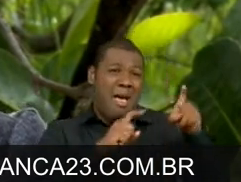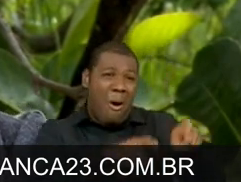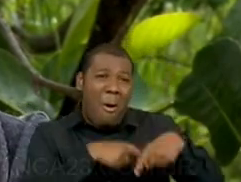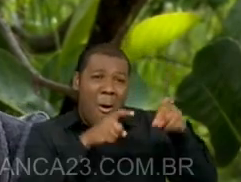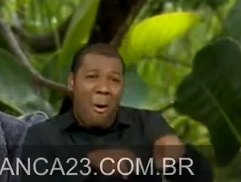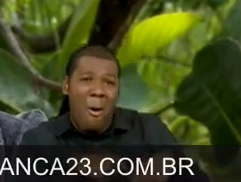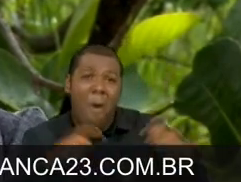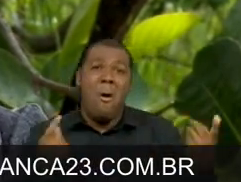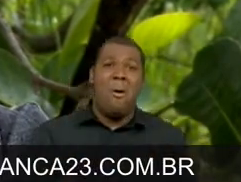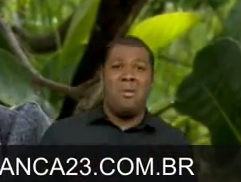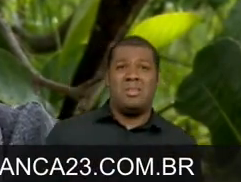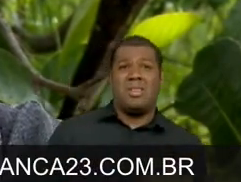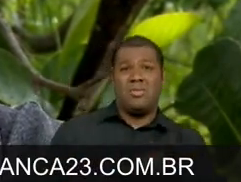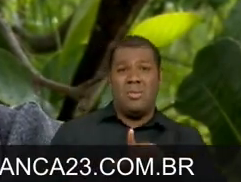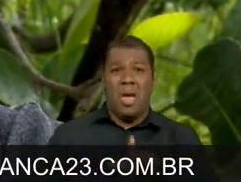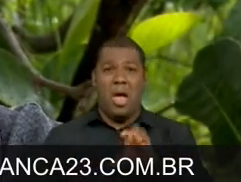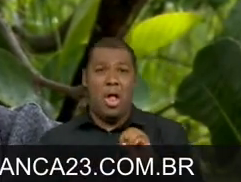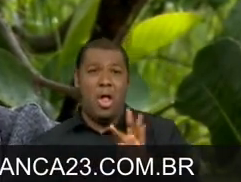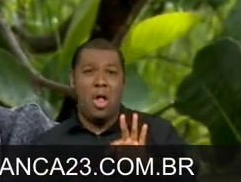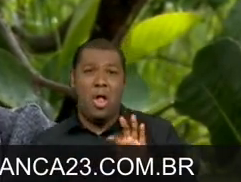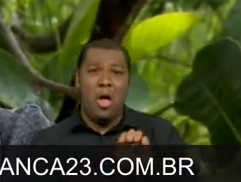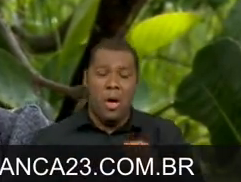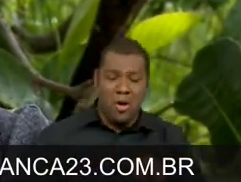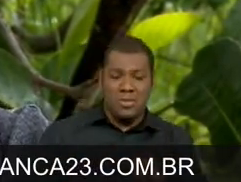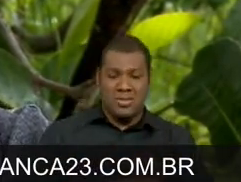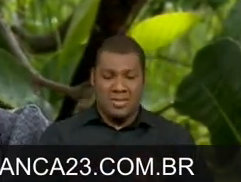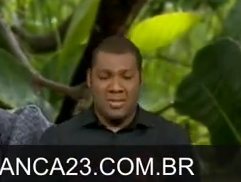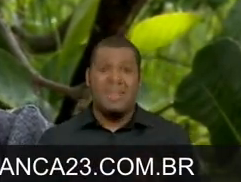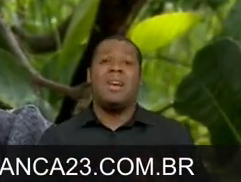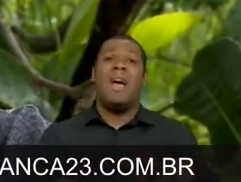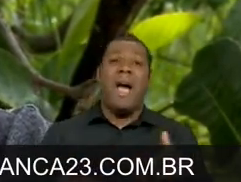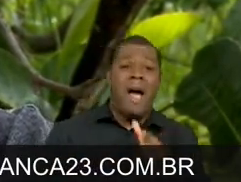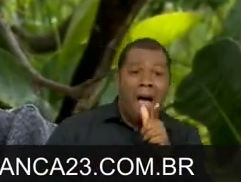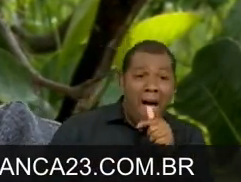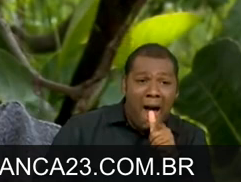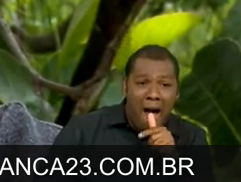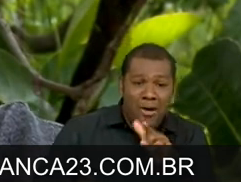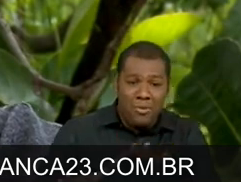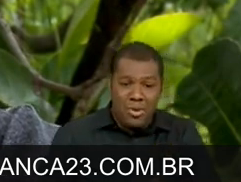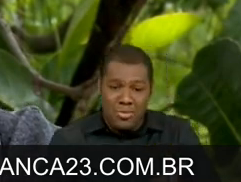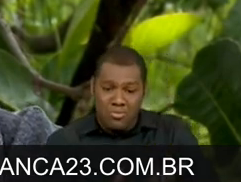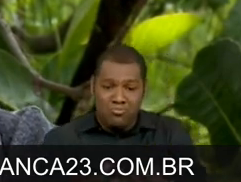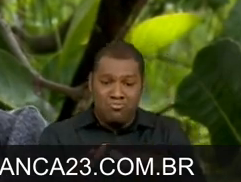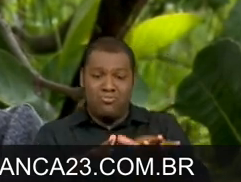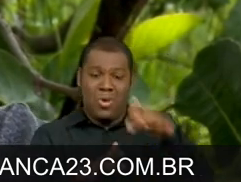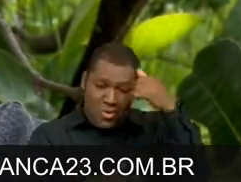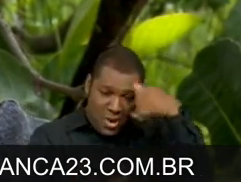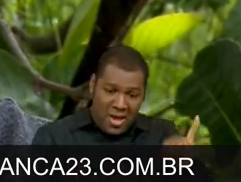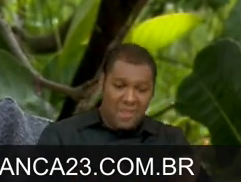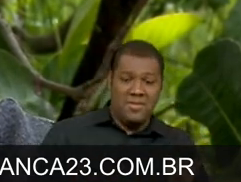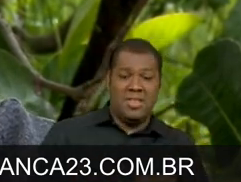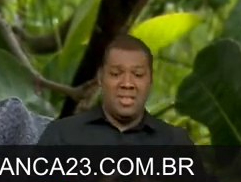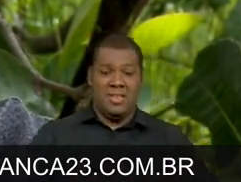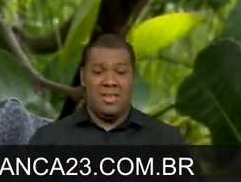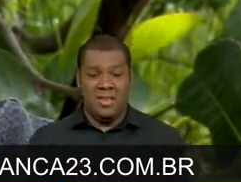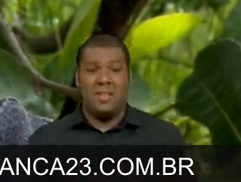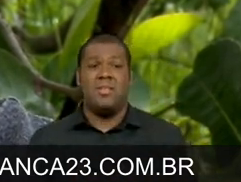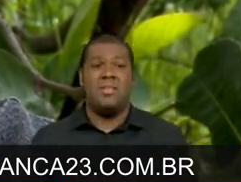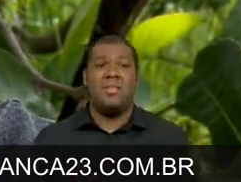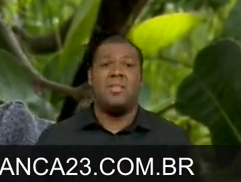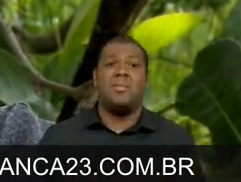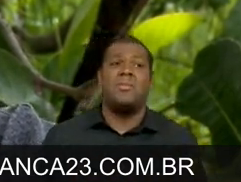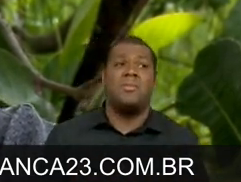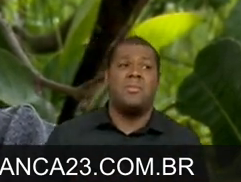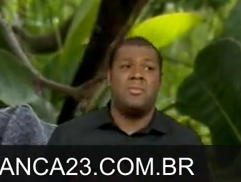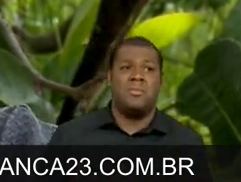casa, de lote, que é tentar não deixar acumular água, jogar areia nas bromélias para